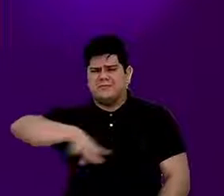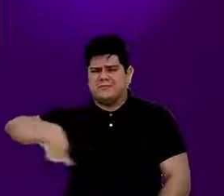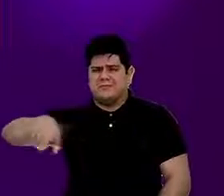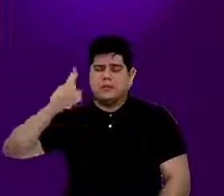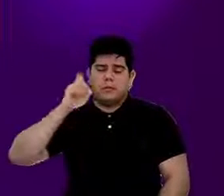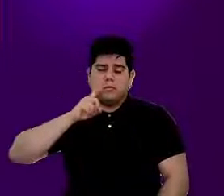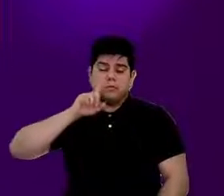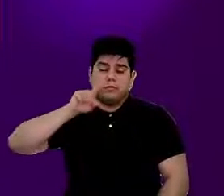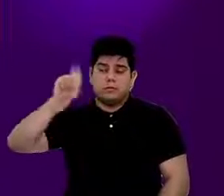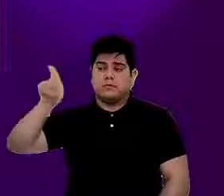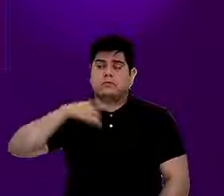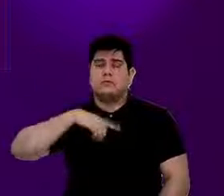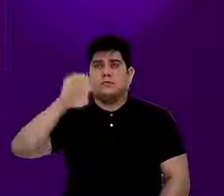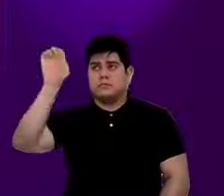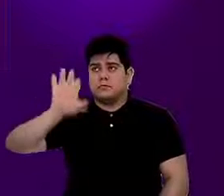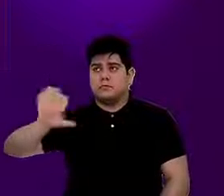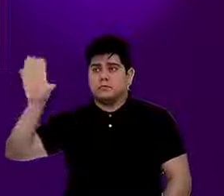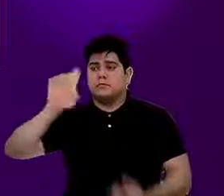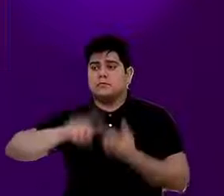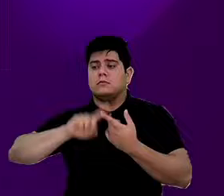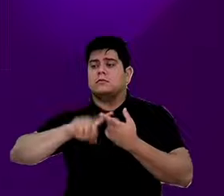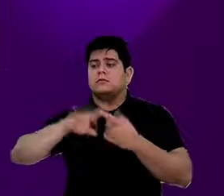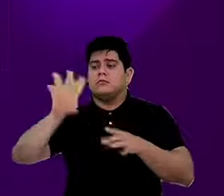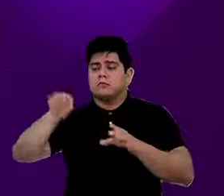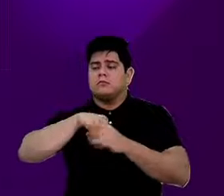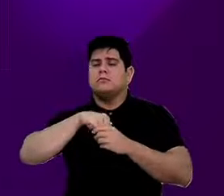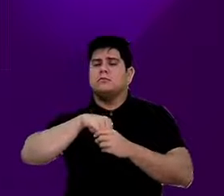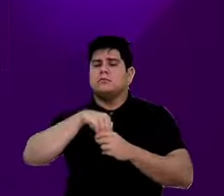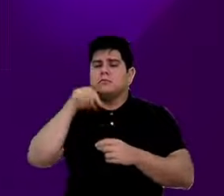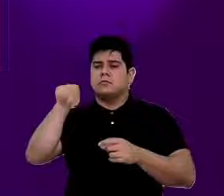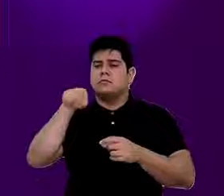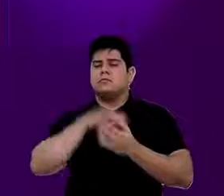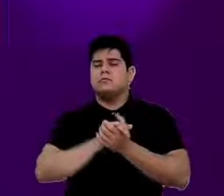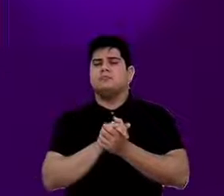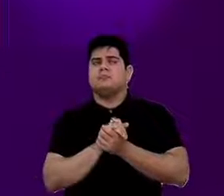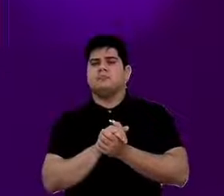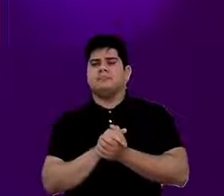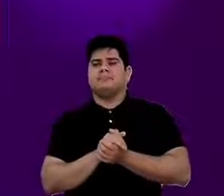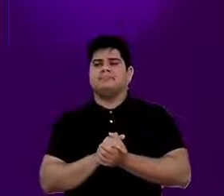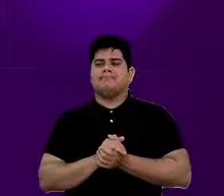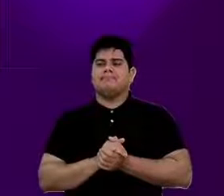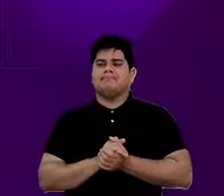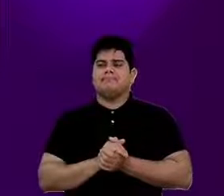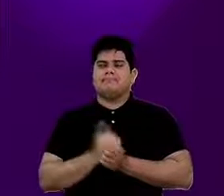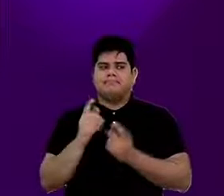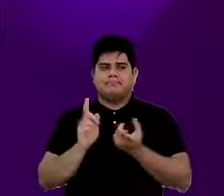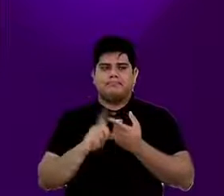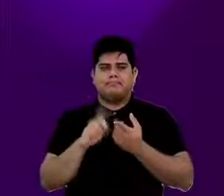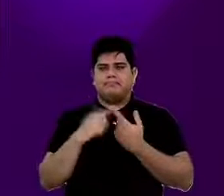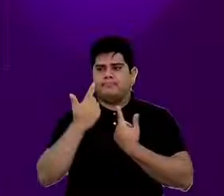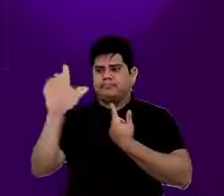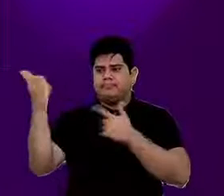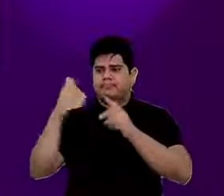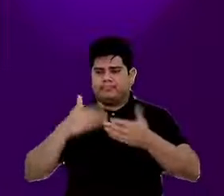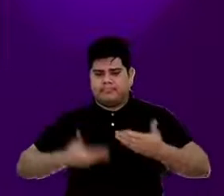americanas e europeias foram incluídas, assim como outros serviços, não só